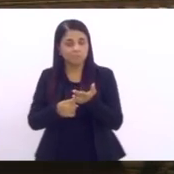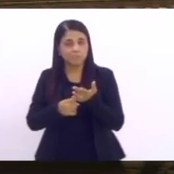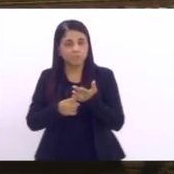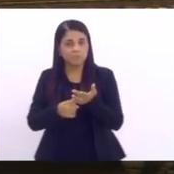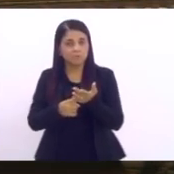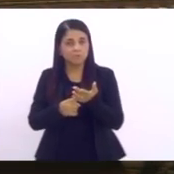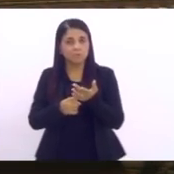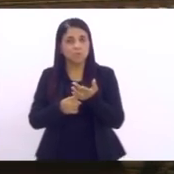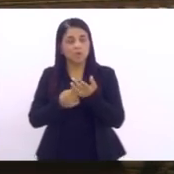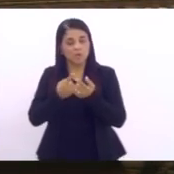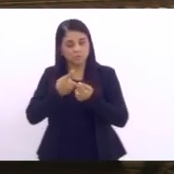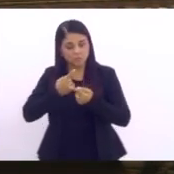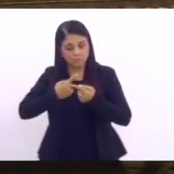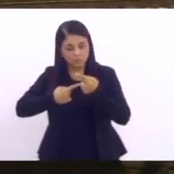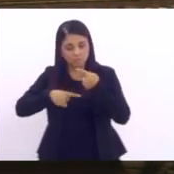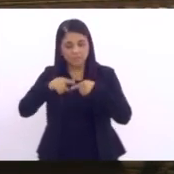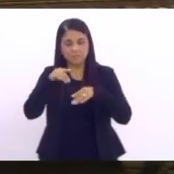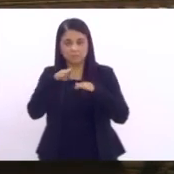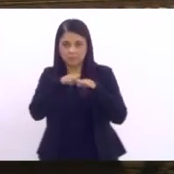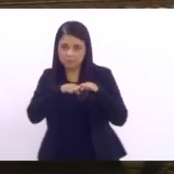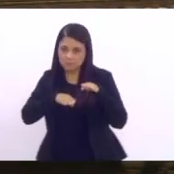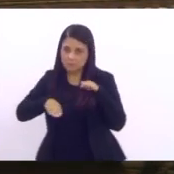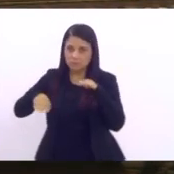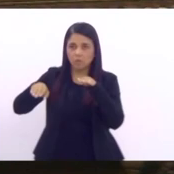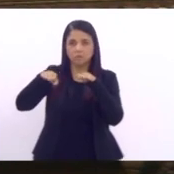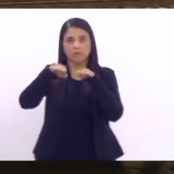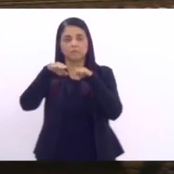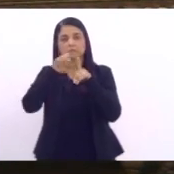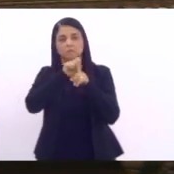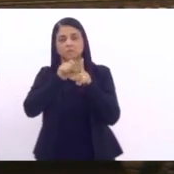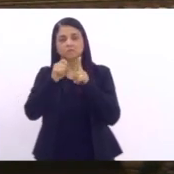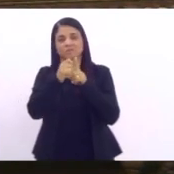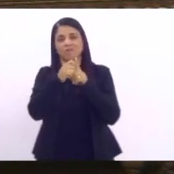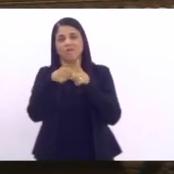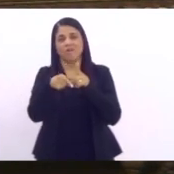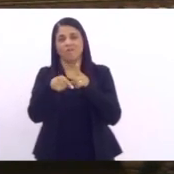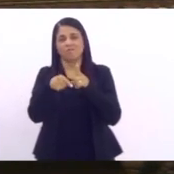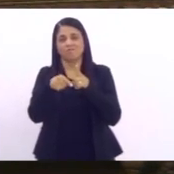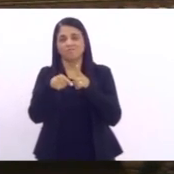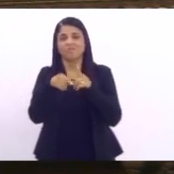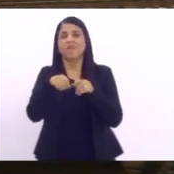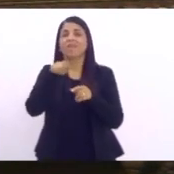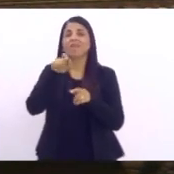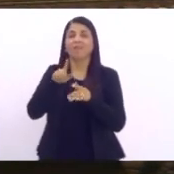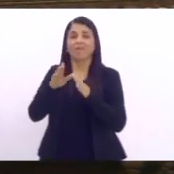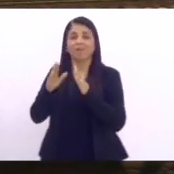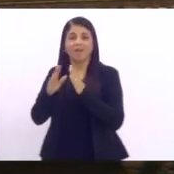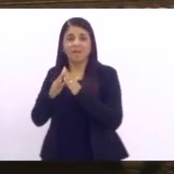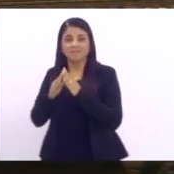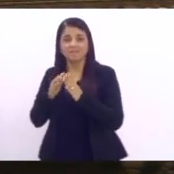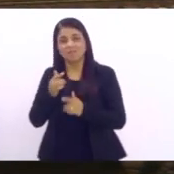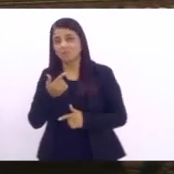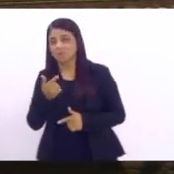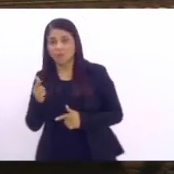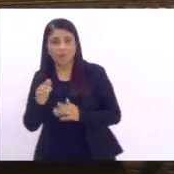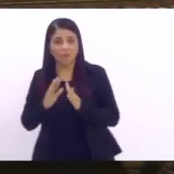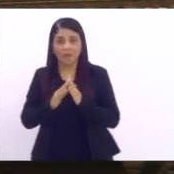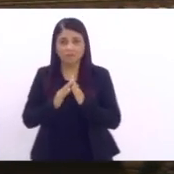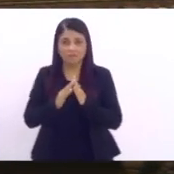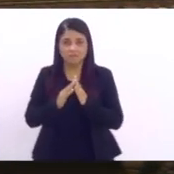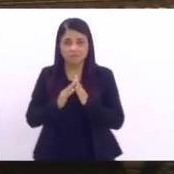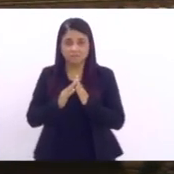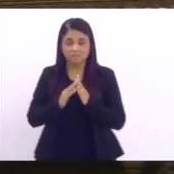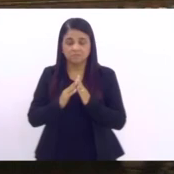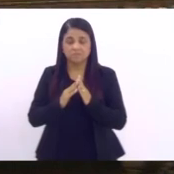sociais, que demonstram quem é que vai ter casa, quem é que vai ter teto e quem é que não vai ter. E é por isso que quando a gente fala que a fome,